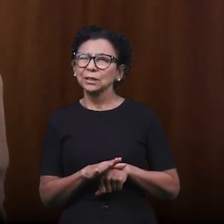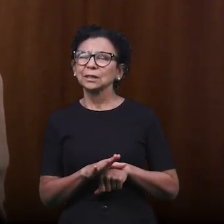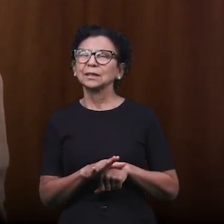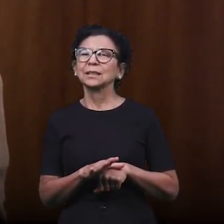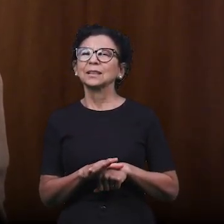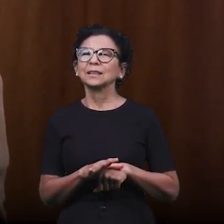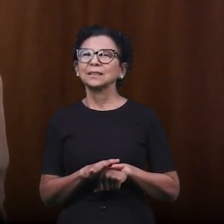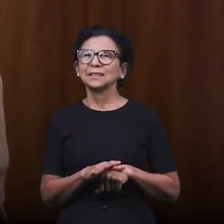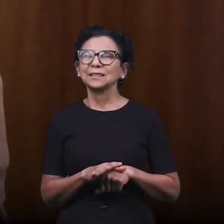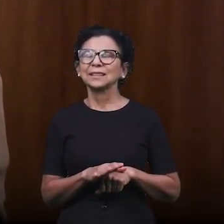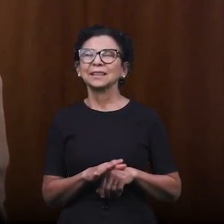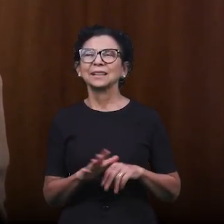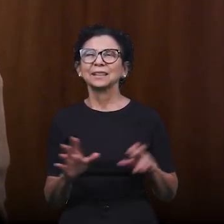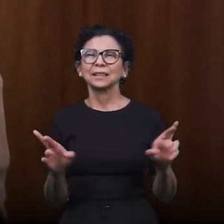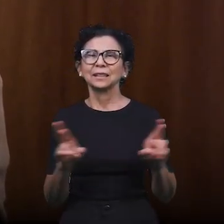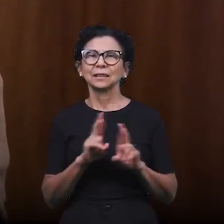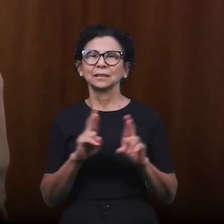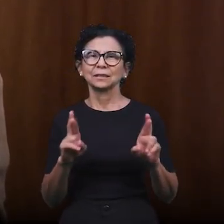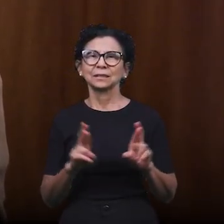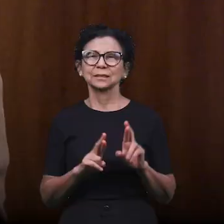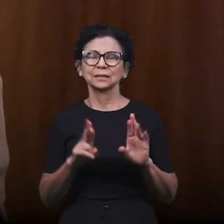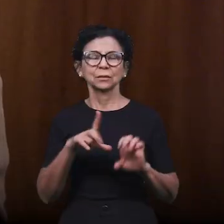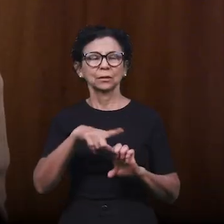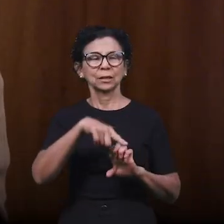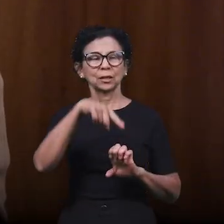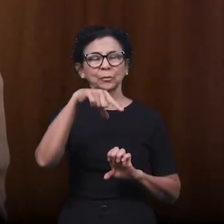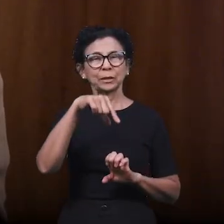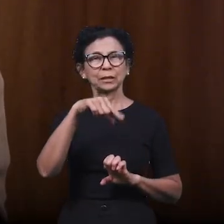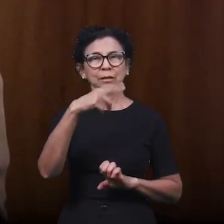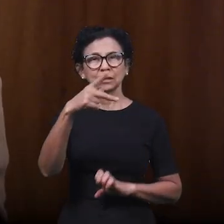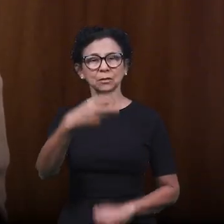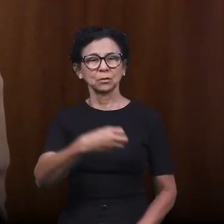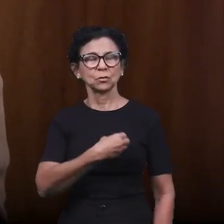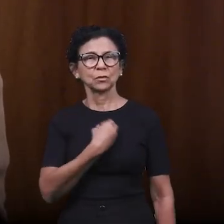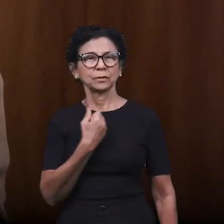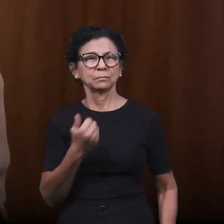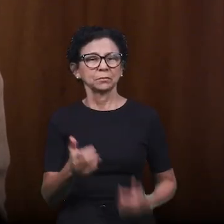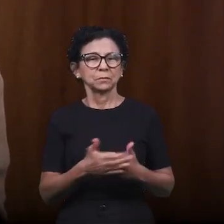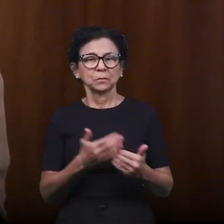dicas, mais assuntos sobre empreender na sua vida,